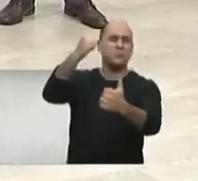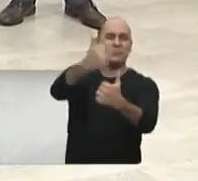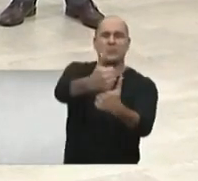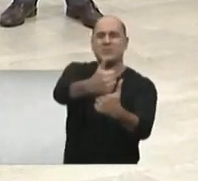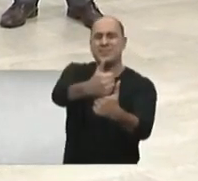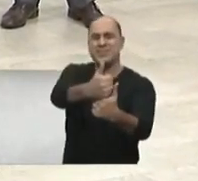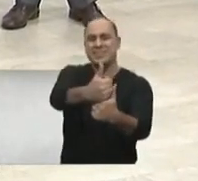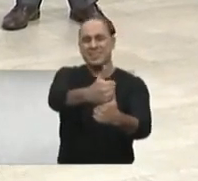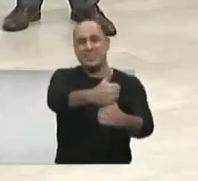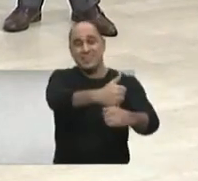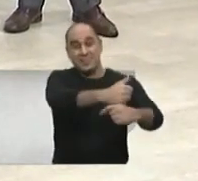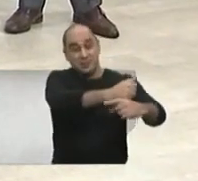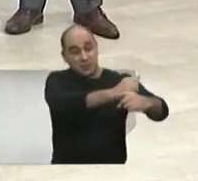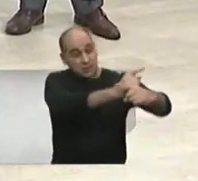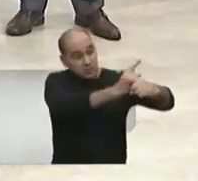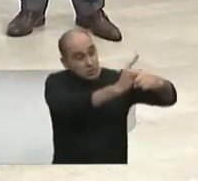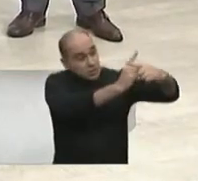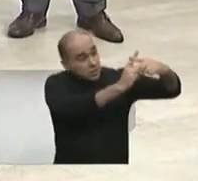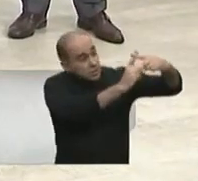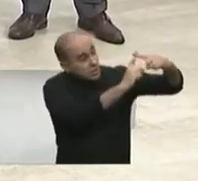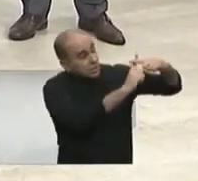Foi o